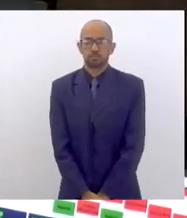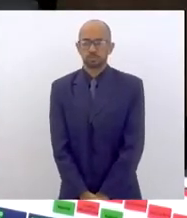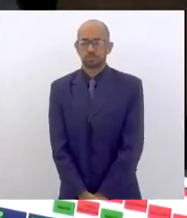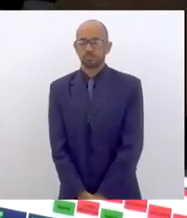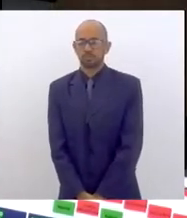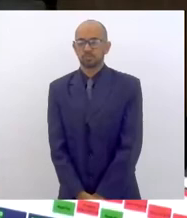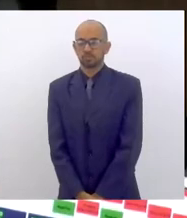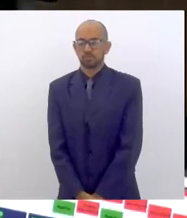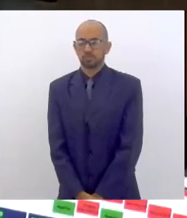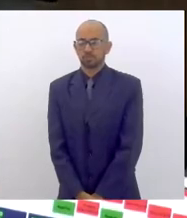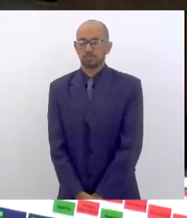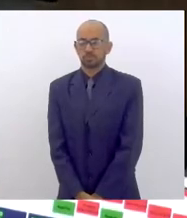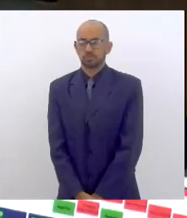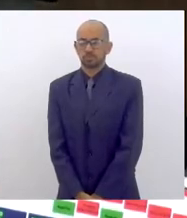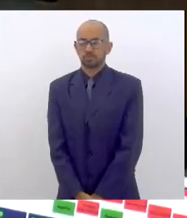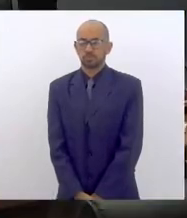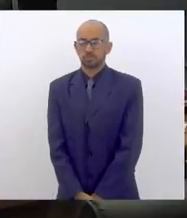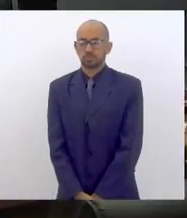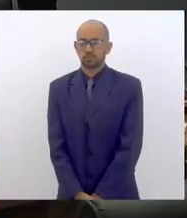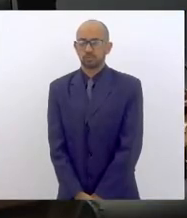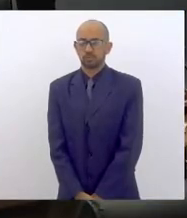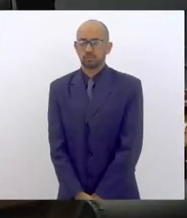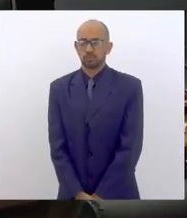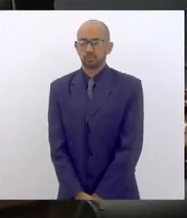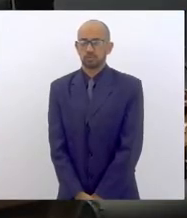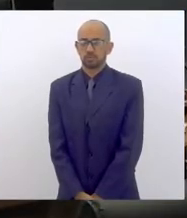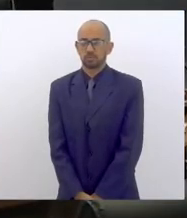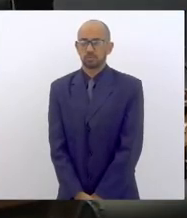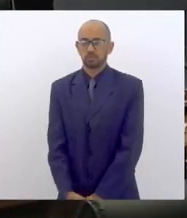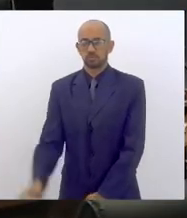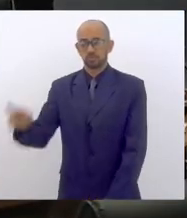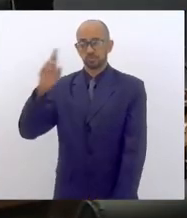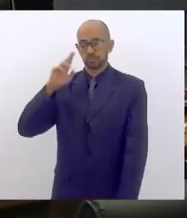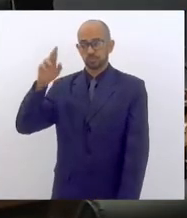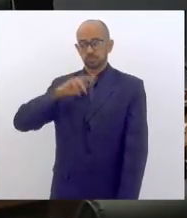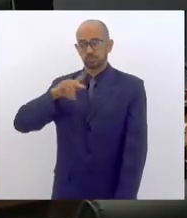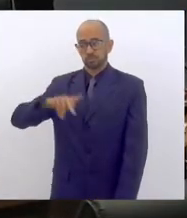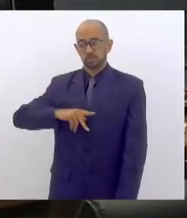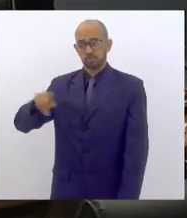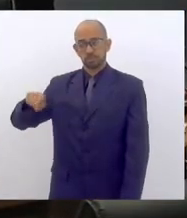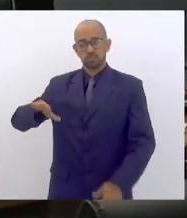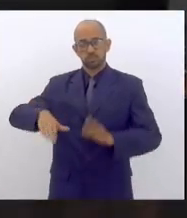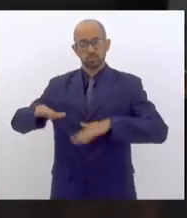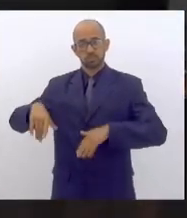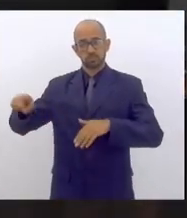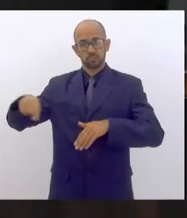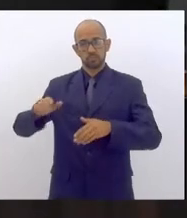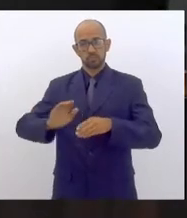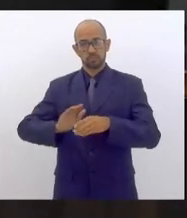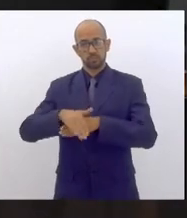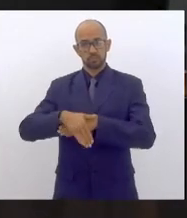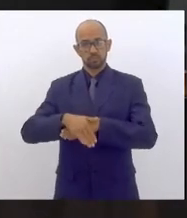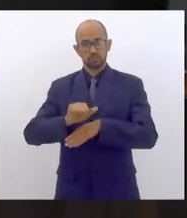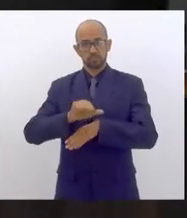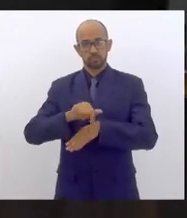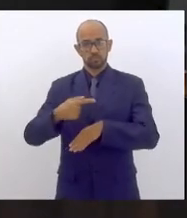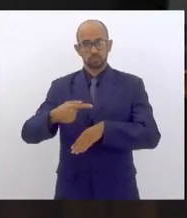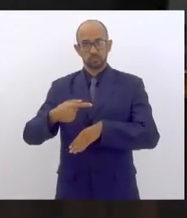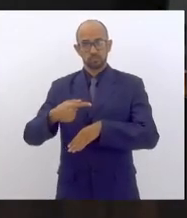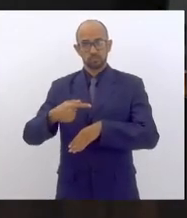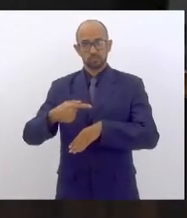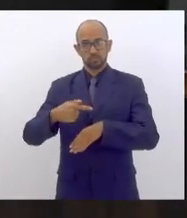Presidente, acho que não está. Vossa Excelência pode ter pulado o item 17 da pauta, talvez. É, aqui não está. O papel que me veio aqui não está